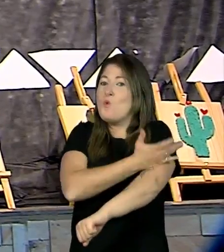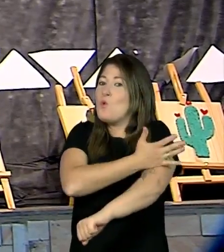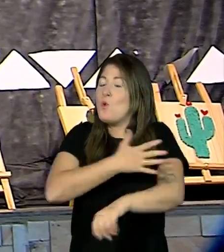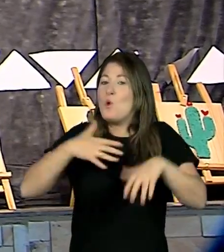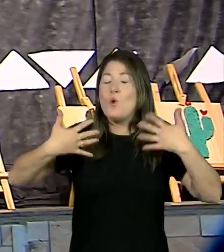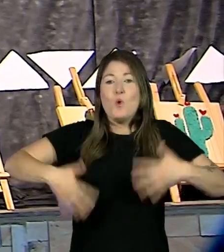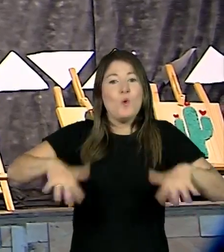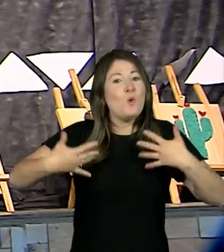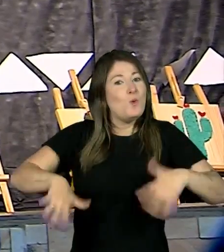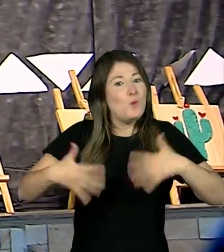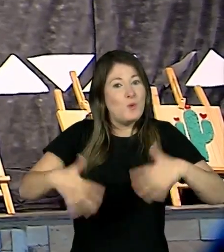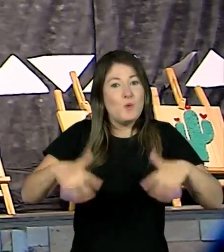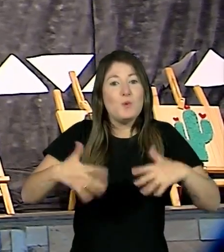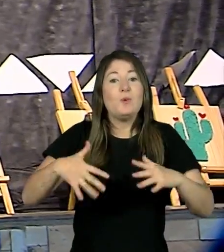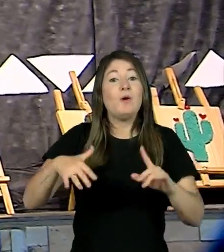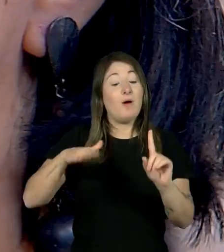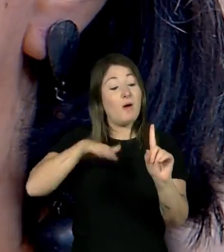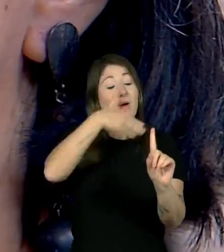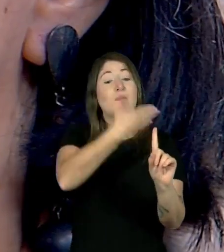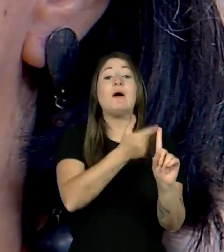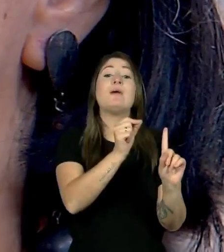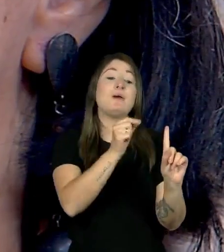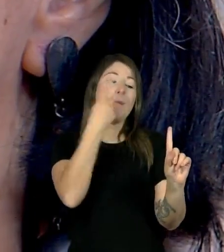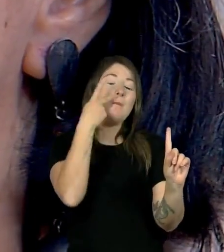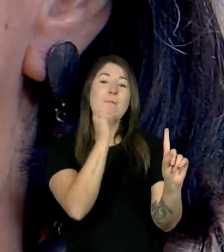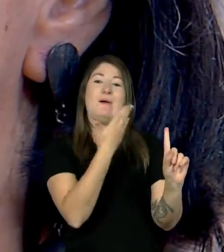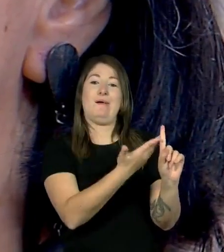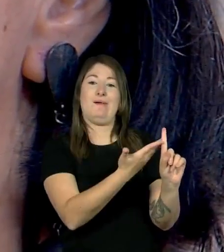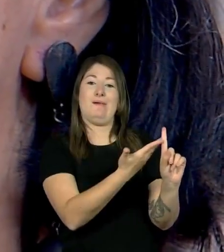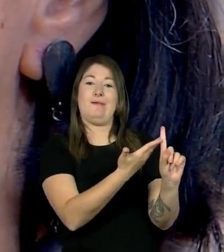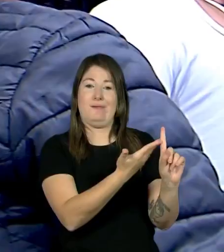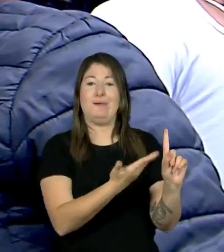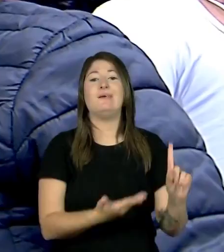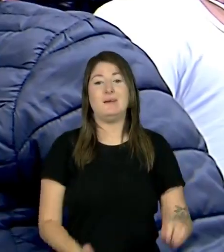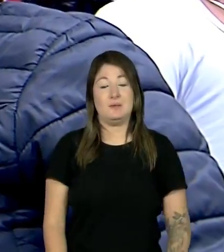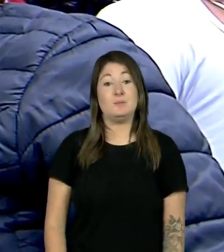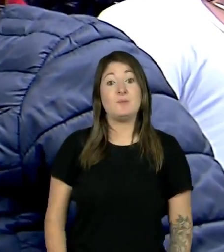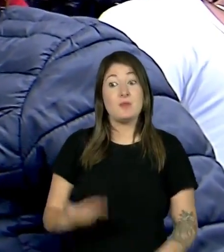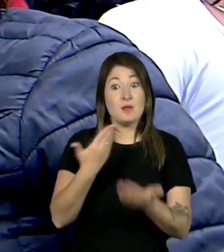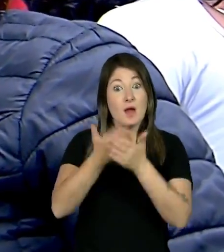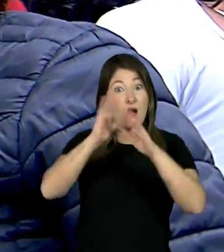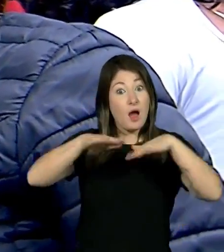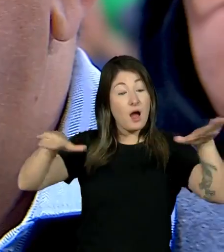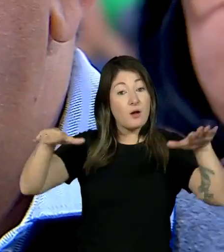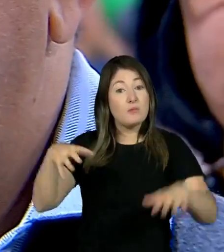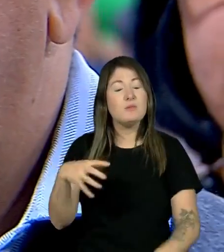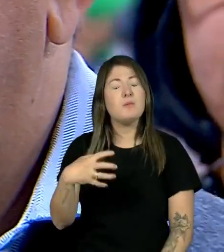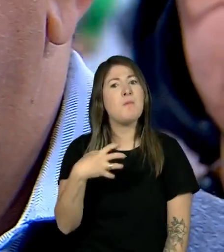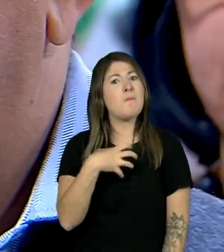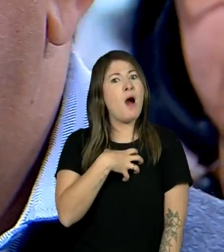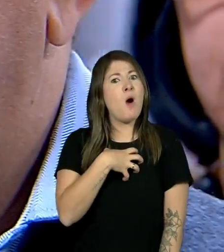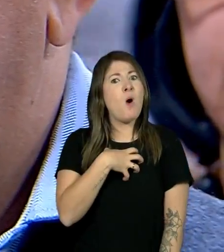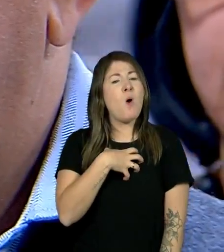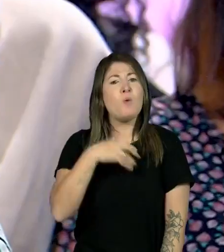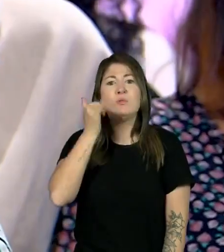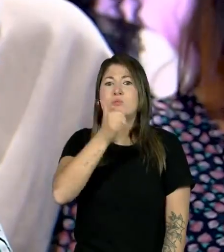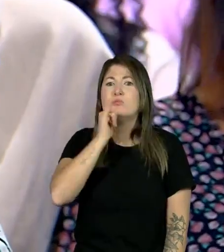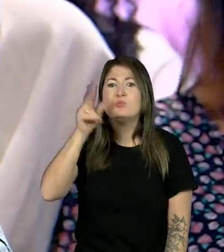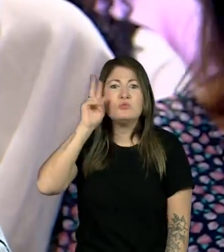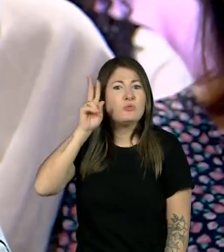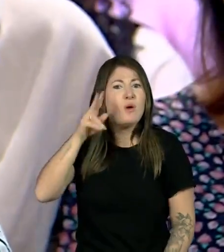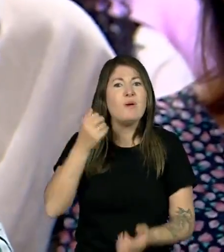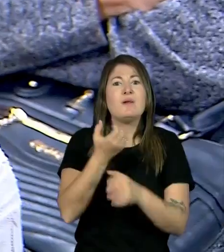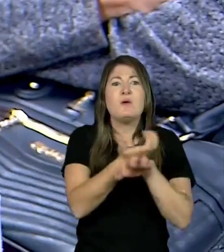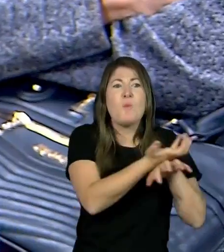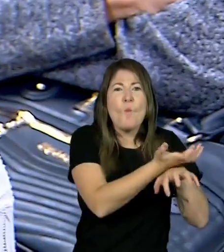estão fazendo homenagem ao meu pai. Como os alunos se sentem frente a essas histórias sofridas da seca e dos